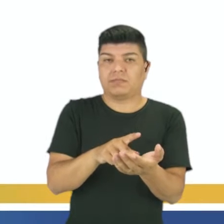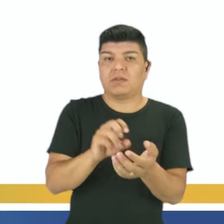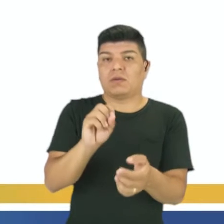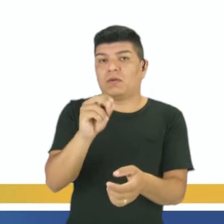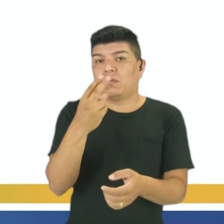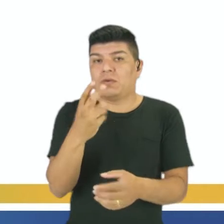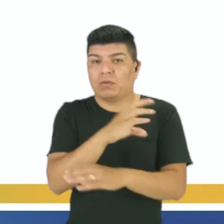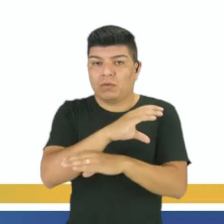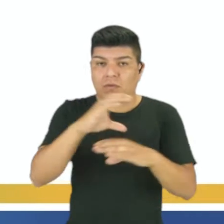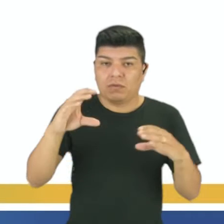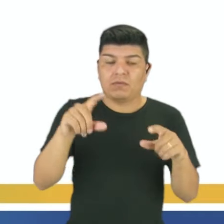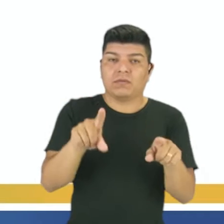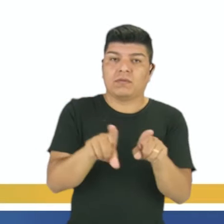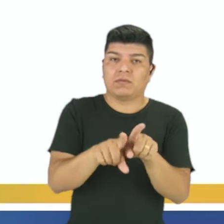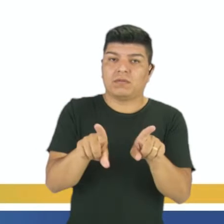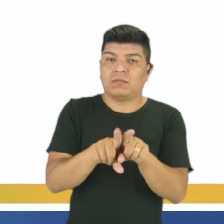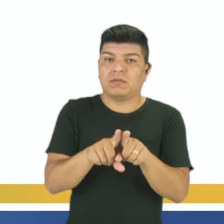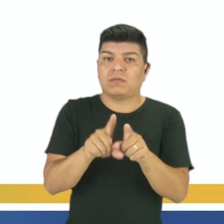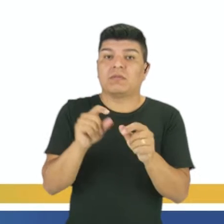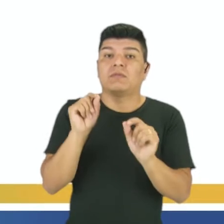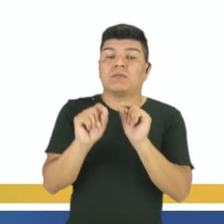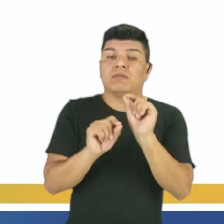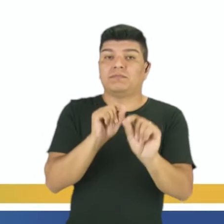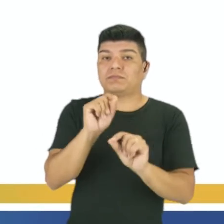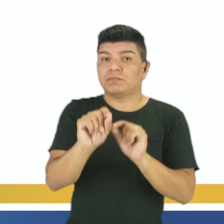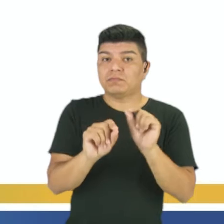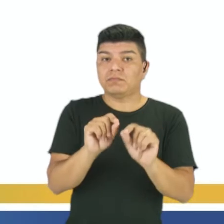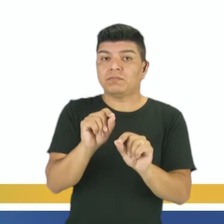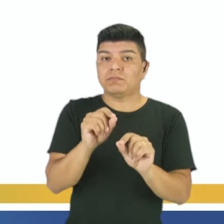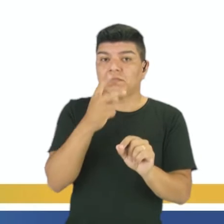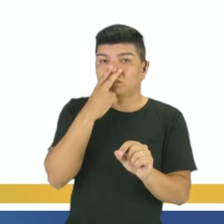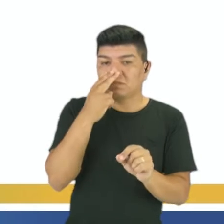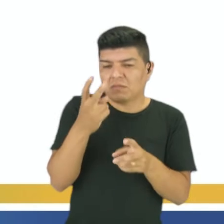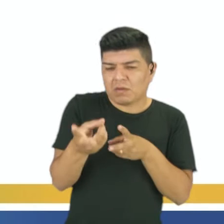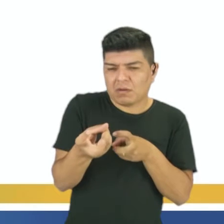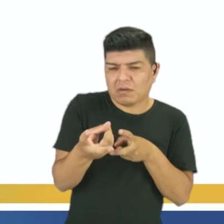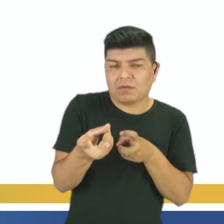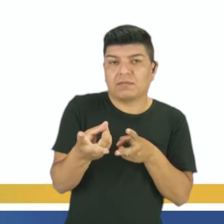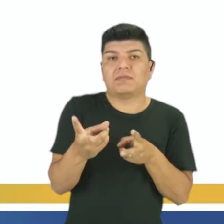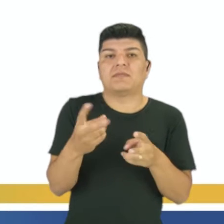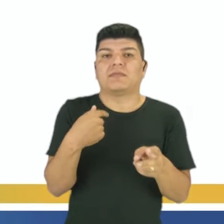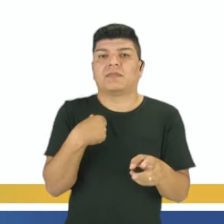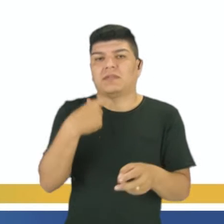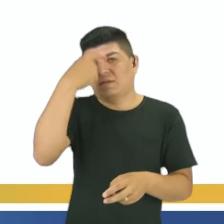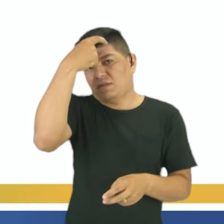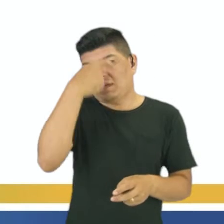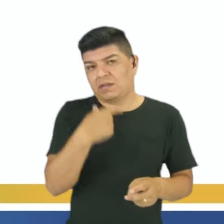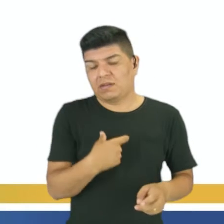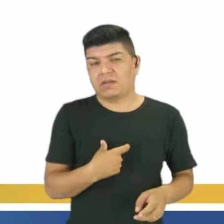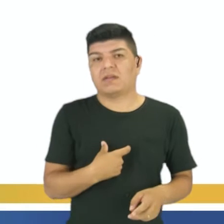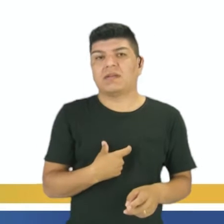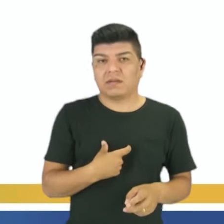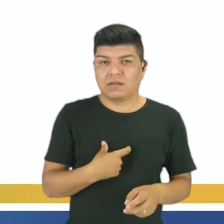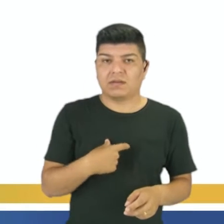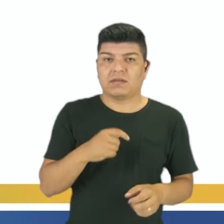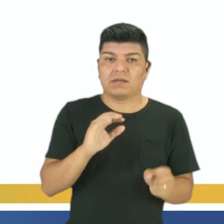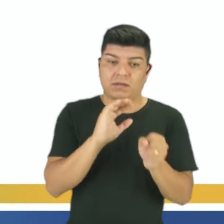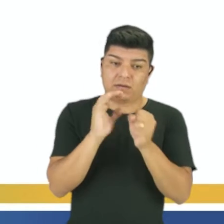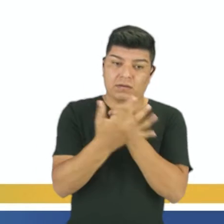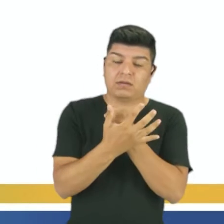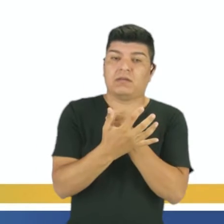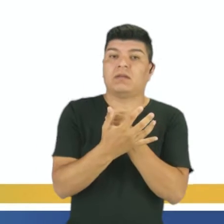Ou confiante, ou mesmo mergulhado em pessimismo. Eu, aqui, da minha